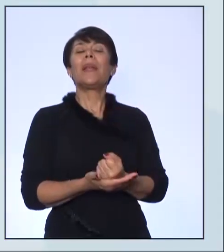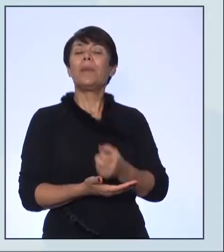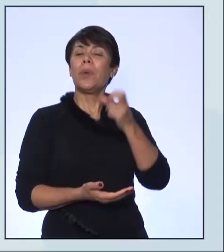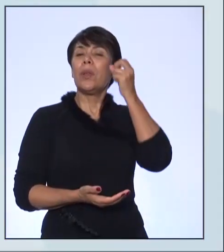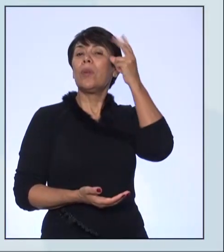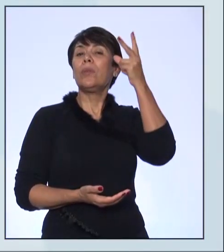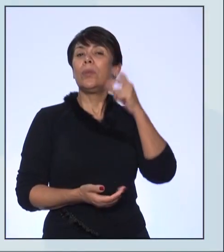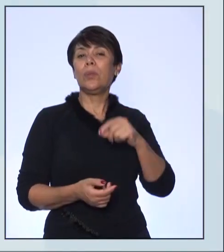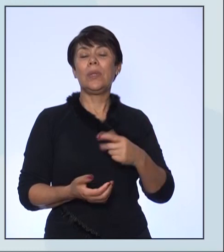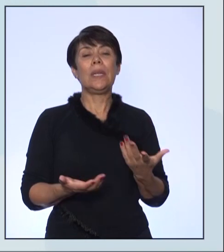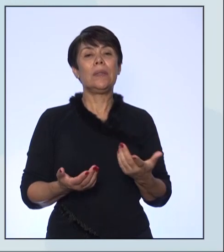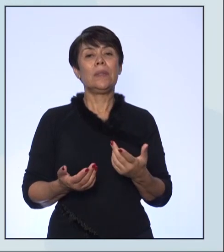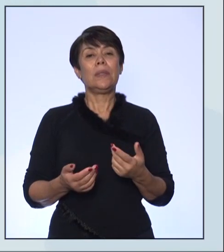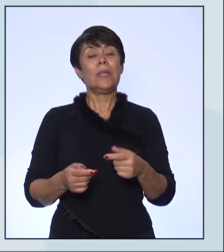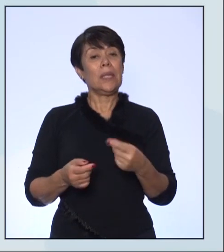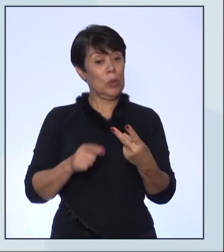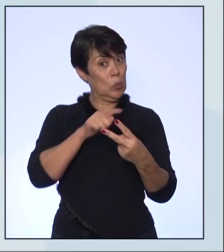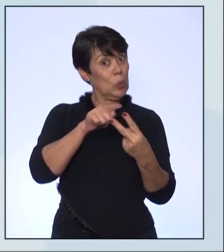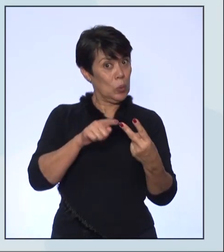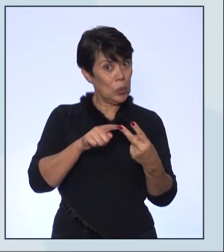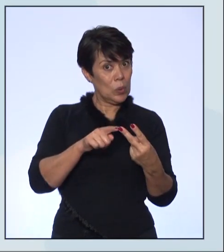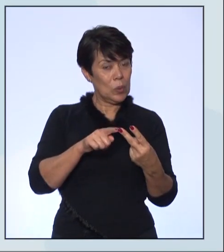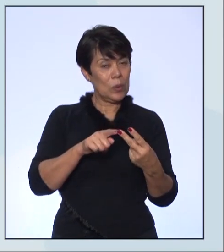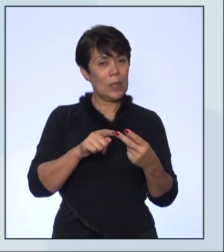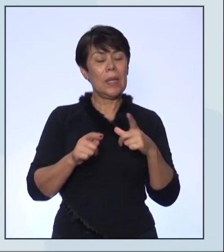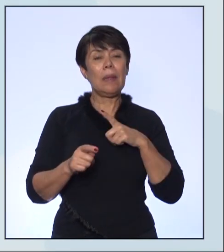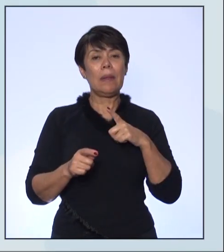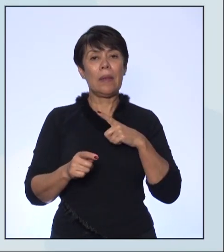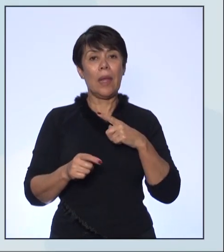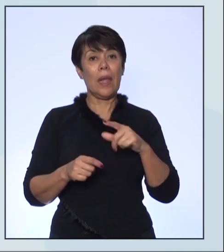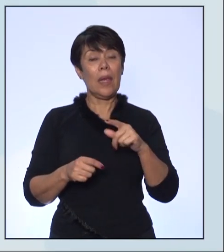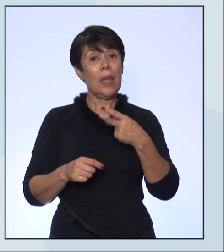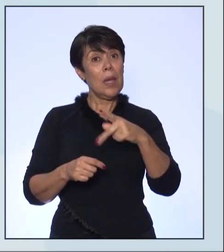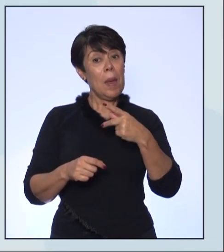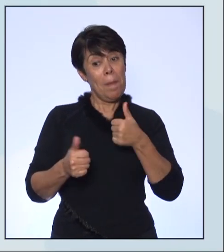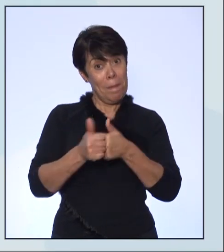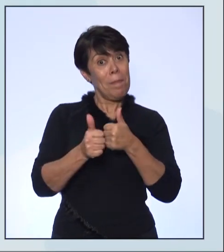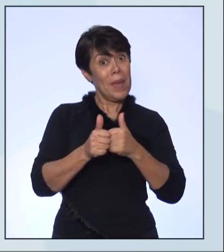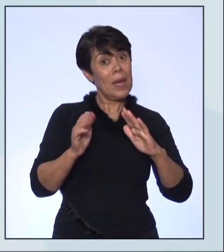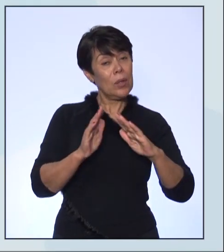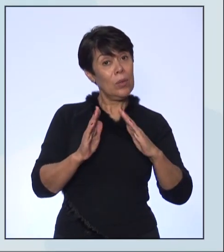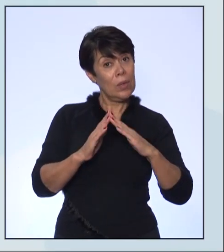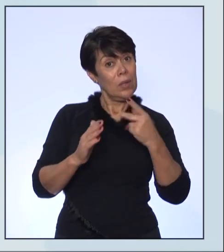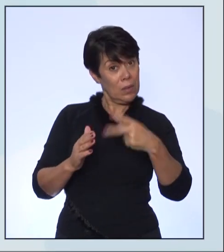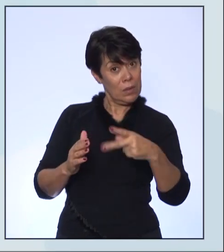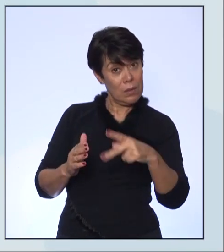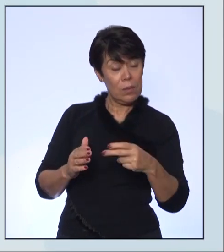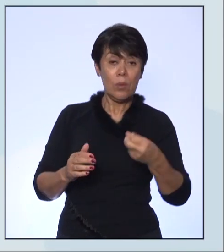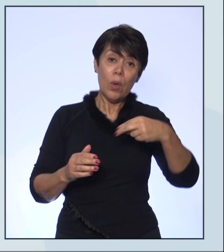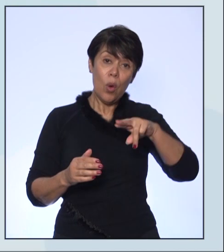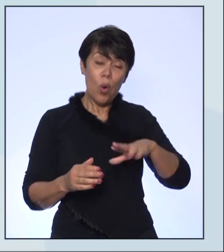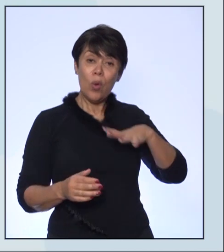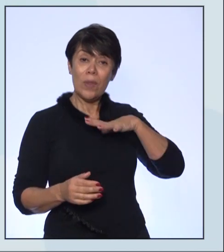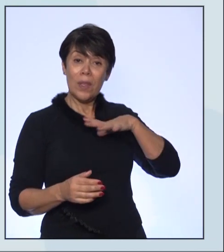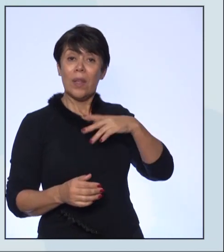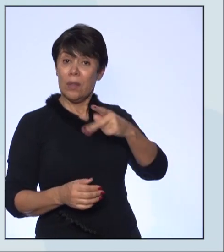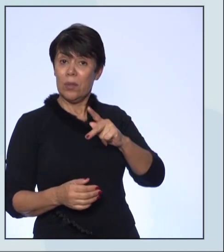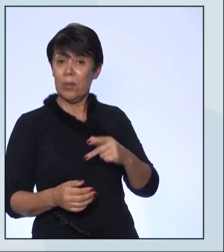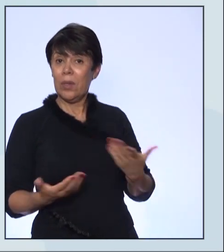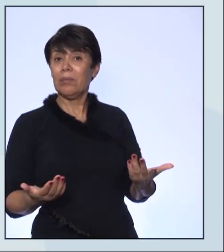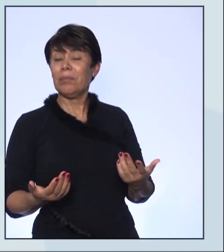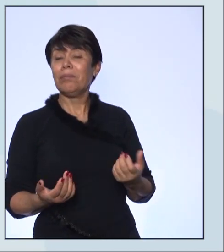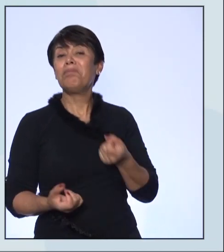culturais, materiais e imateriais existem no seu bairro ou, né, na sua cidade aí,